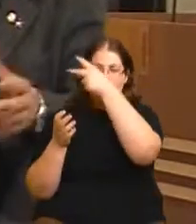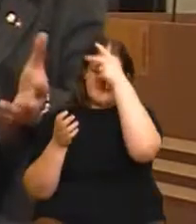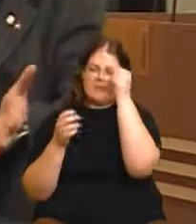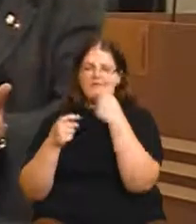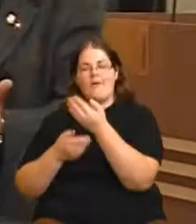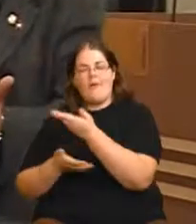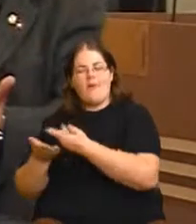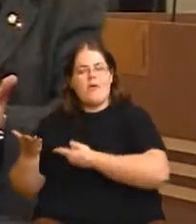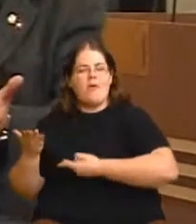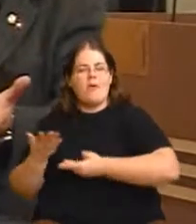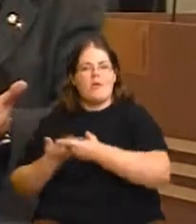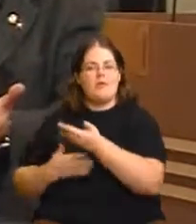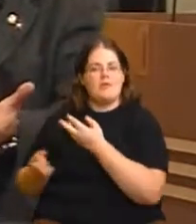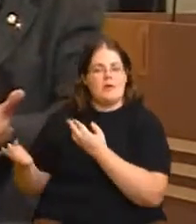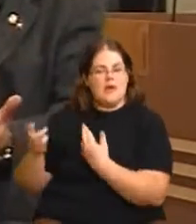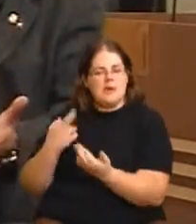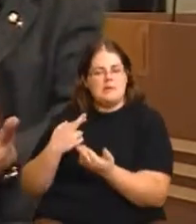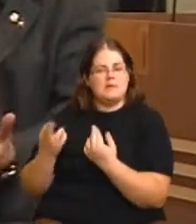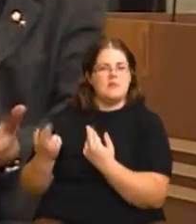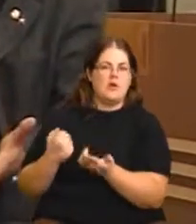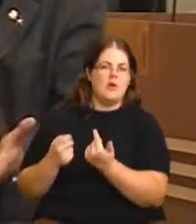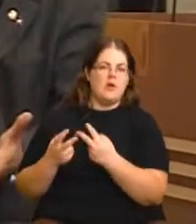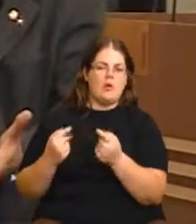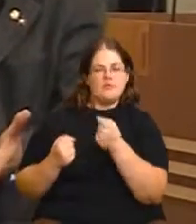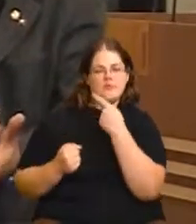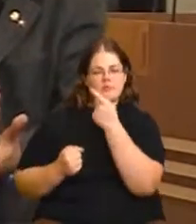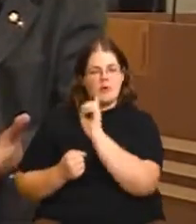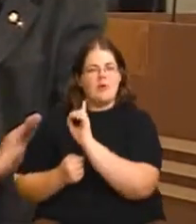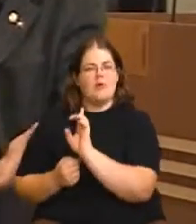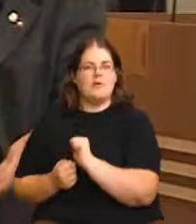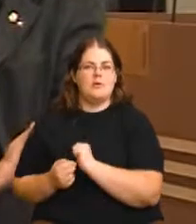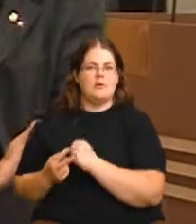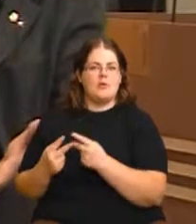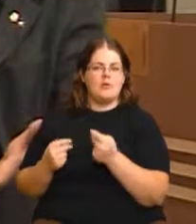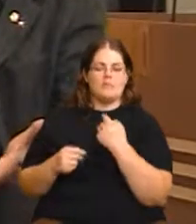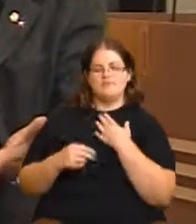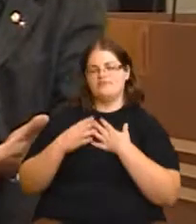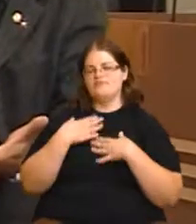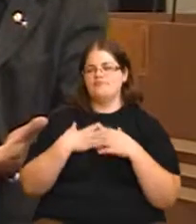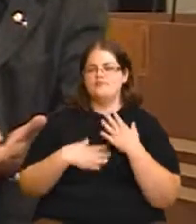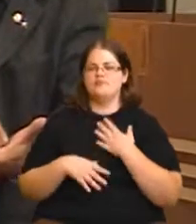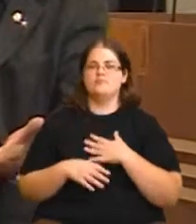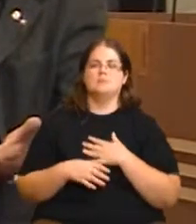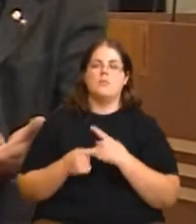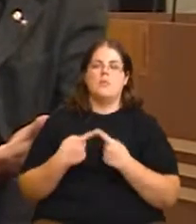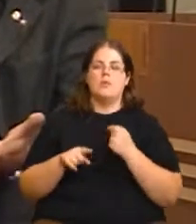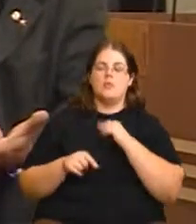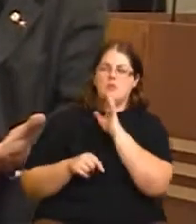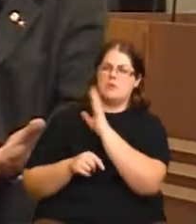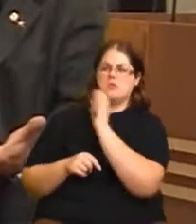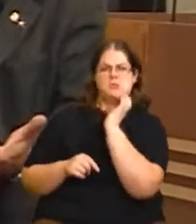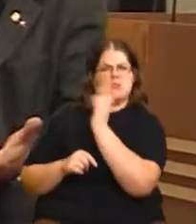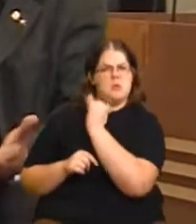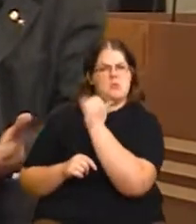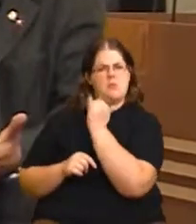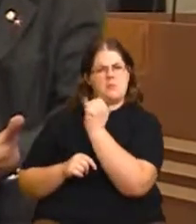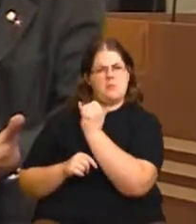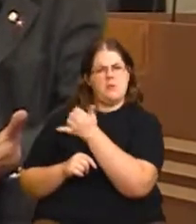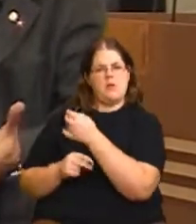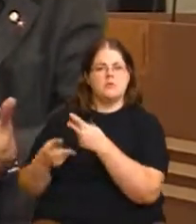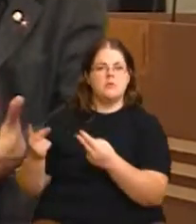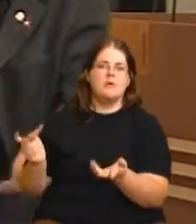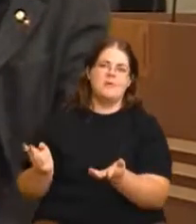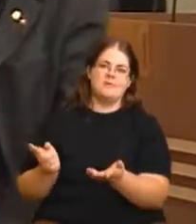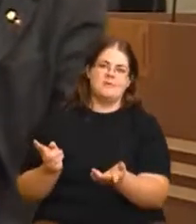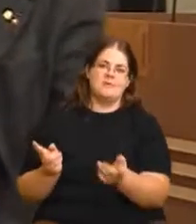uma relação mais próxima ao governo. Até o próprio prefeito disse a forma de tratar. Ele se relaciona com todas as câmaras, toda a Câmara, mas primeiro os meus, para depois os